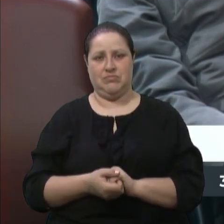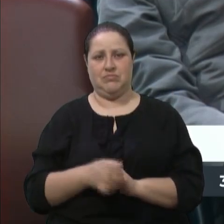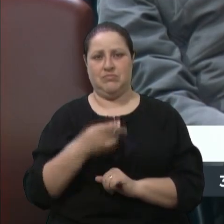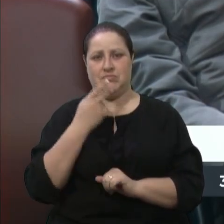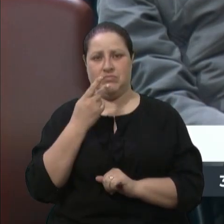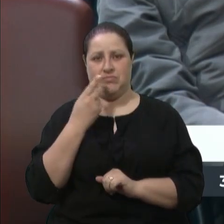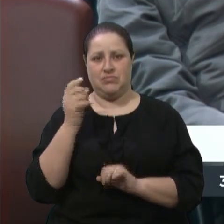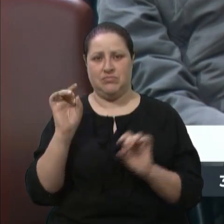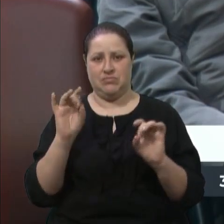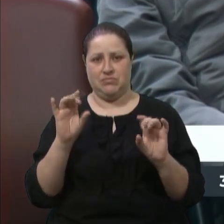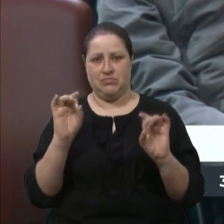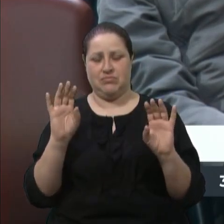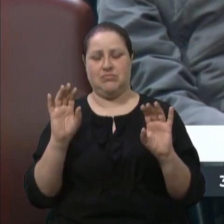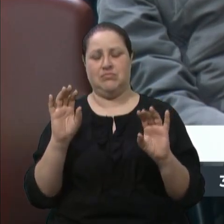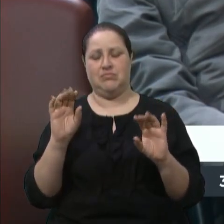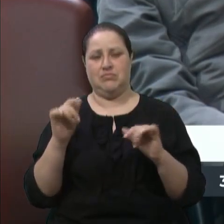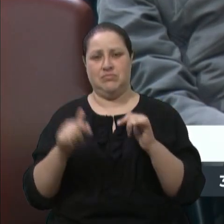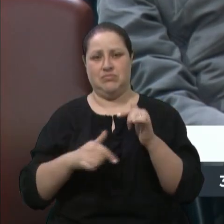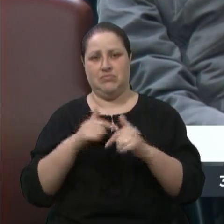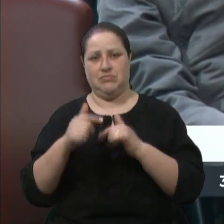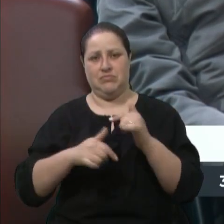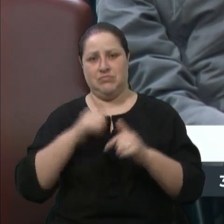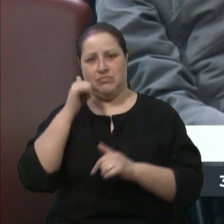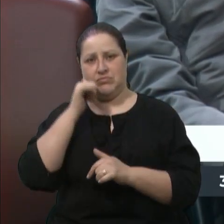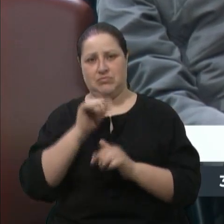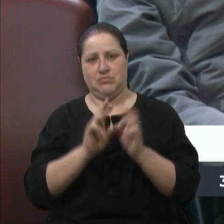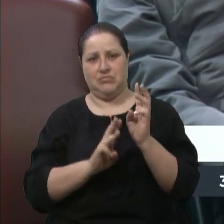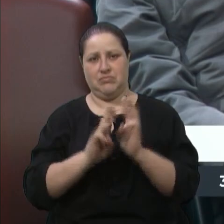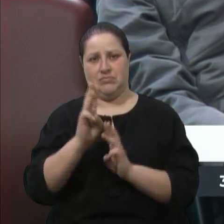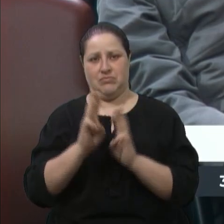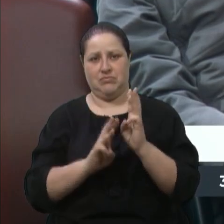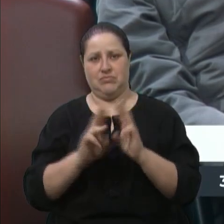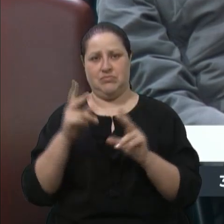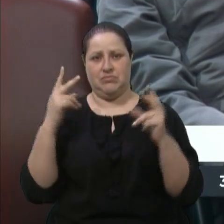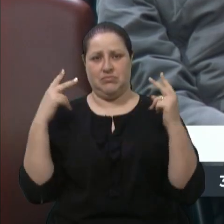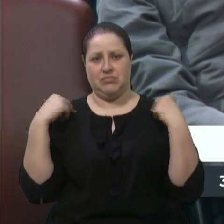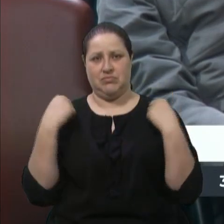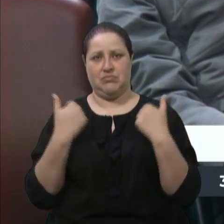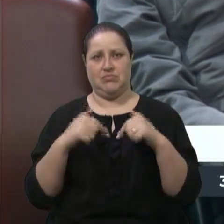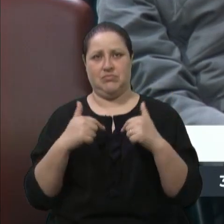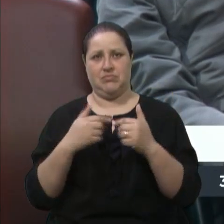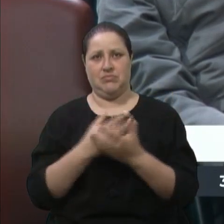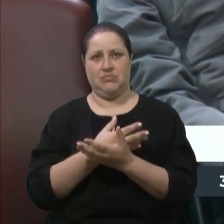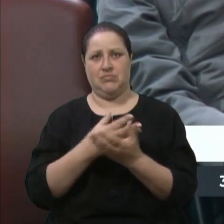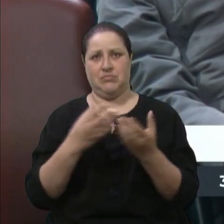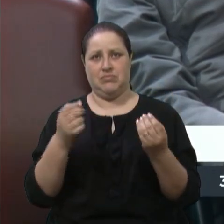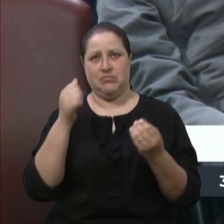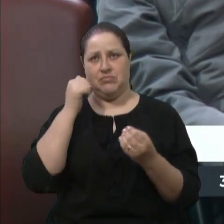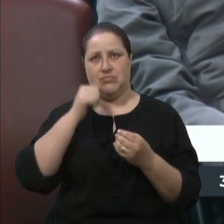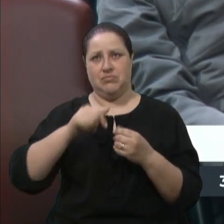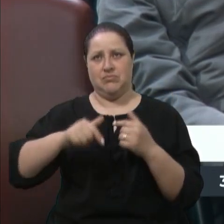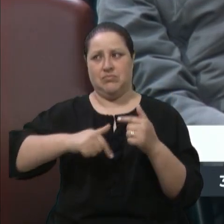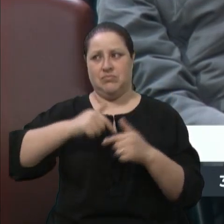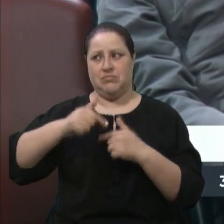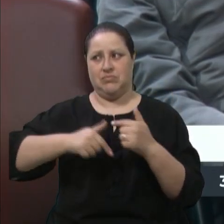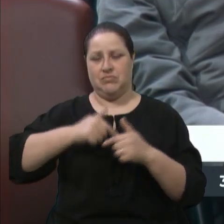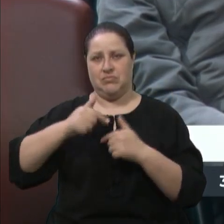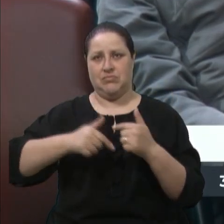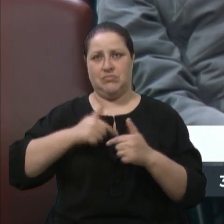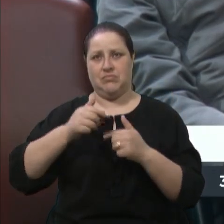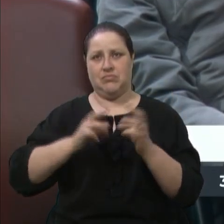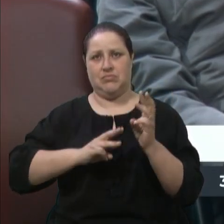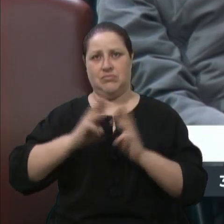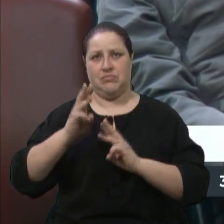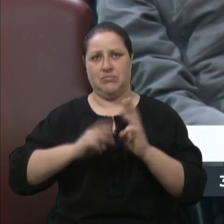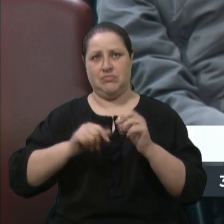ilustrar o trabalho das vanzeiras, né, que estão trabalhando, o que tem de vanzeiras trabalhando com as vans,